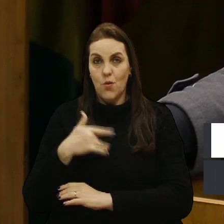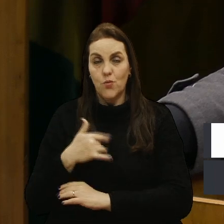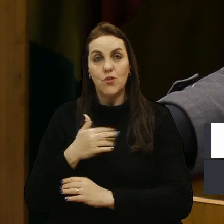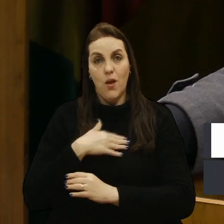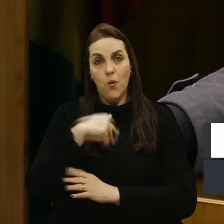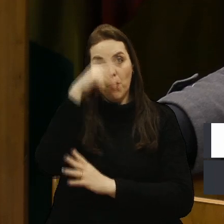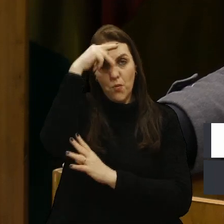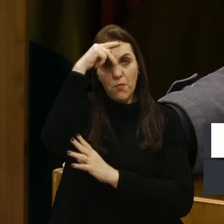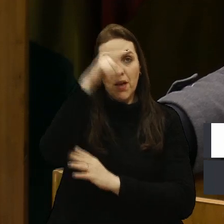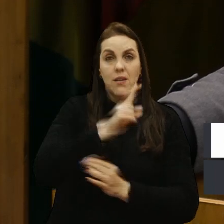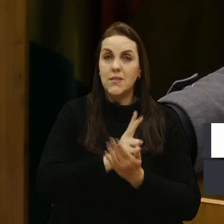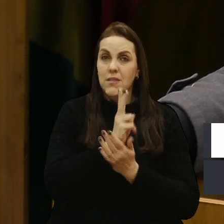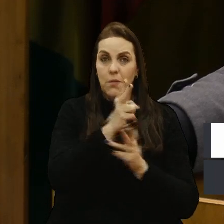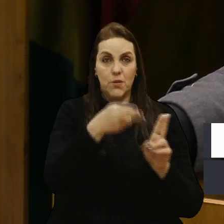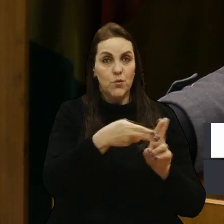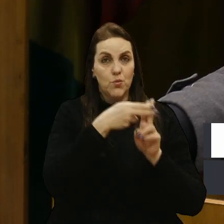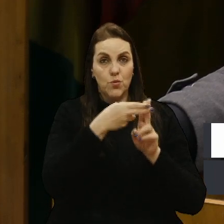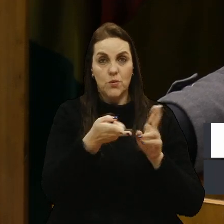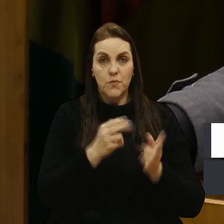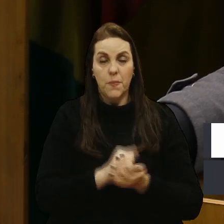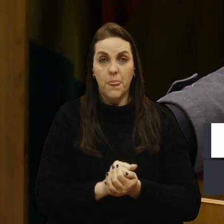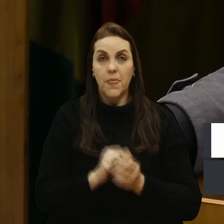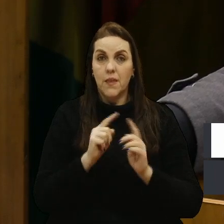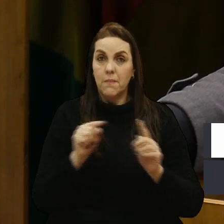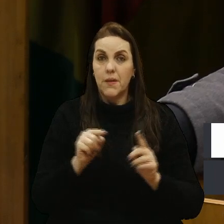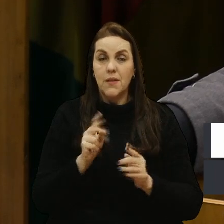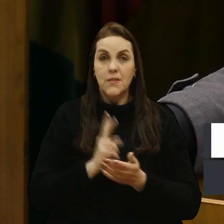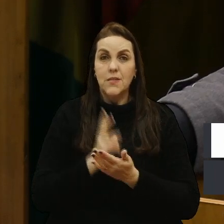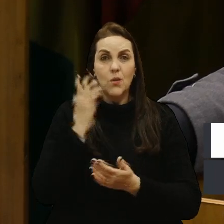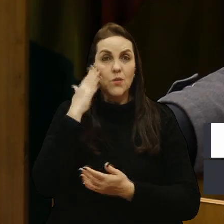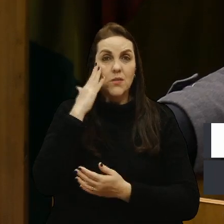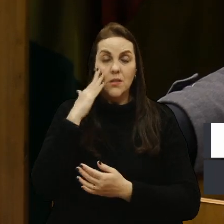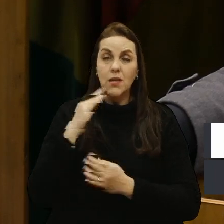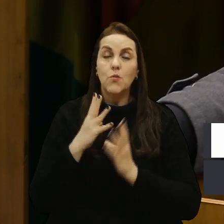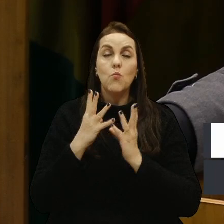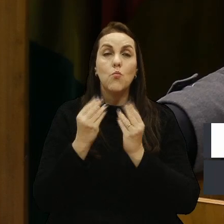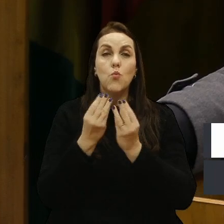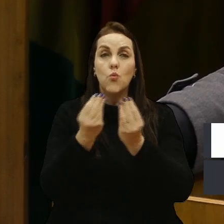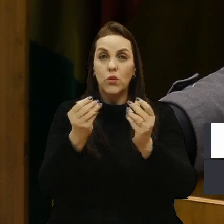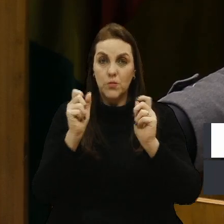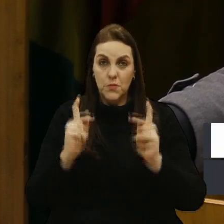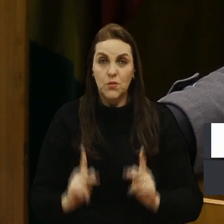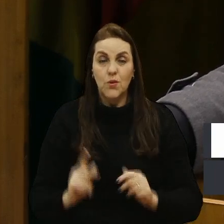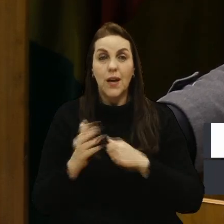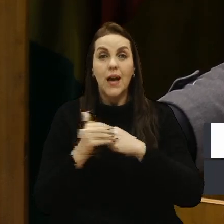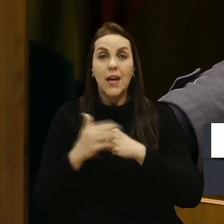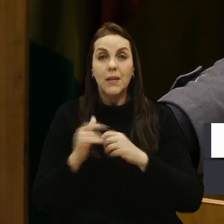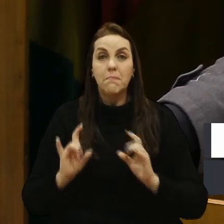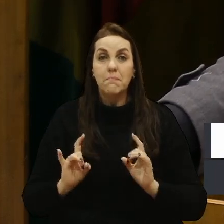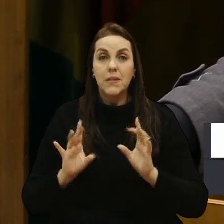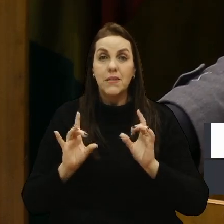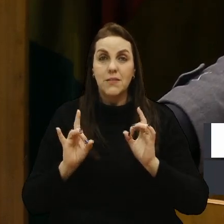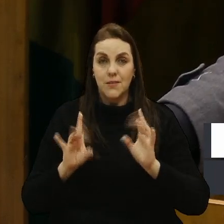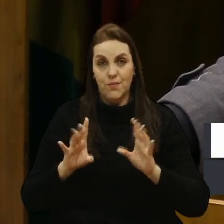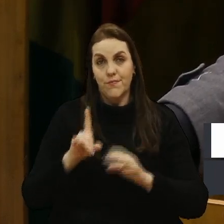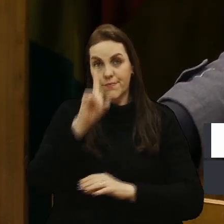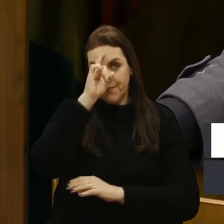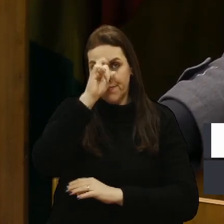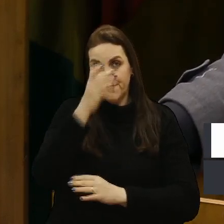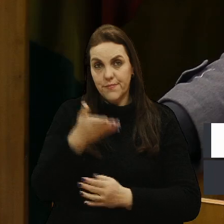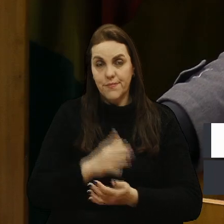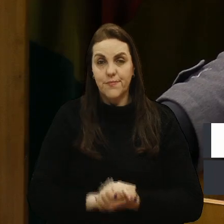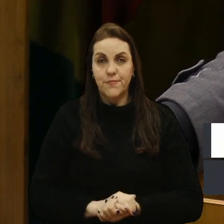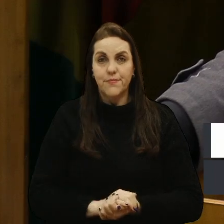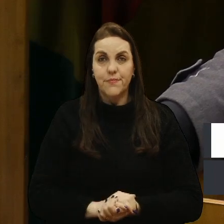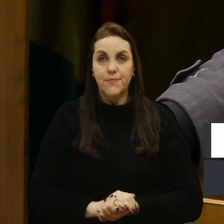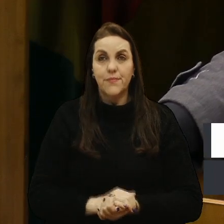SUS, sempre foi SUS, mas sei de tantas pessoas que têm um carinho especial por este hospital. Comentava agora aqui, anteriormente, com a